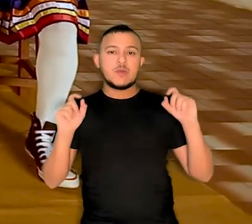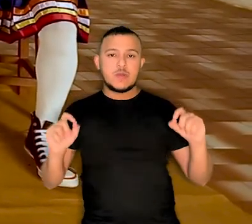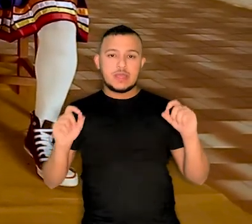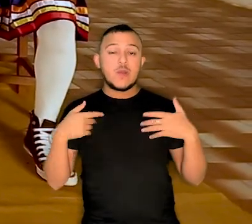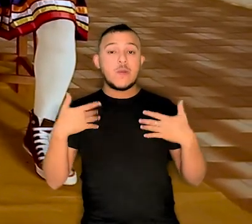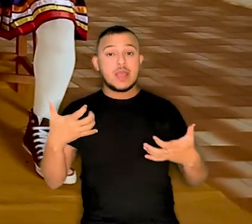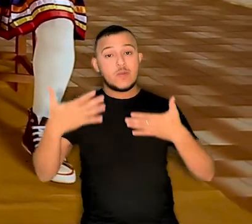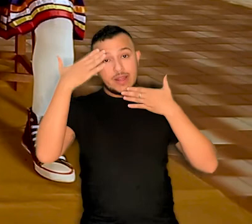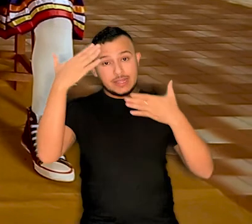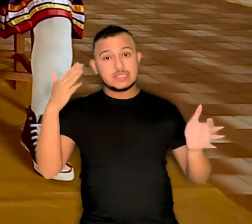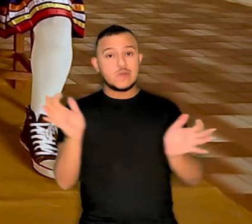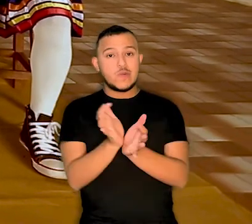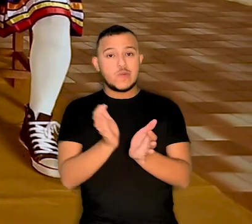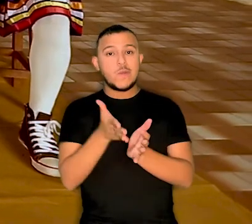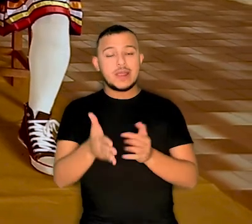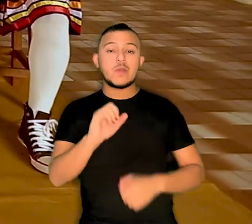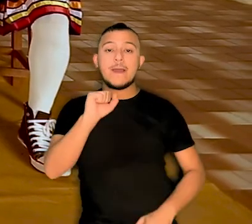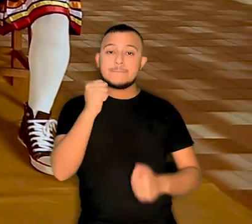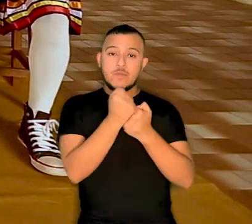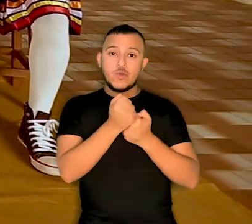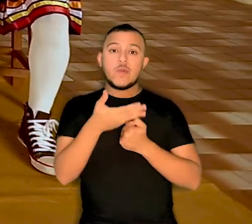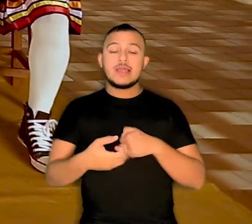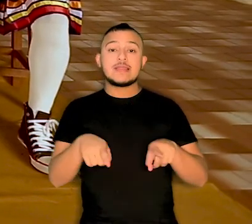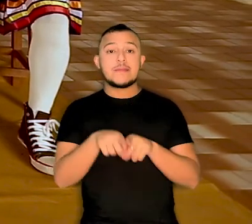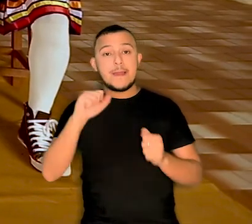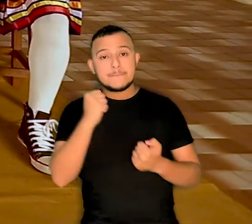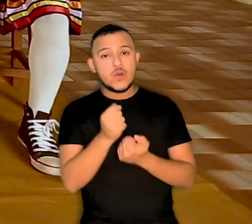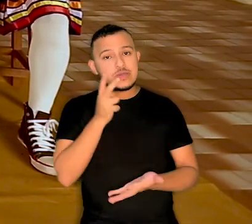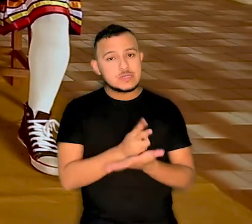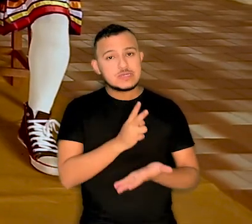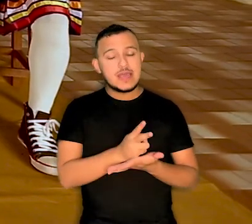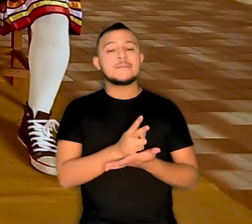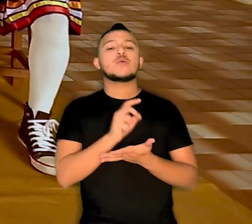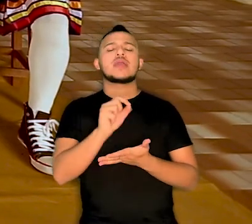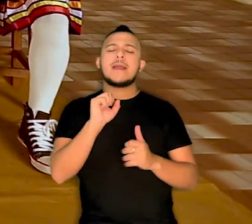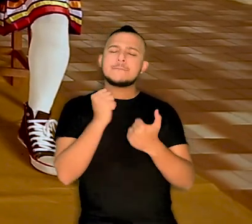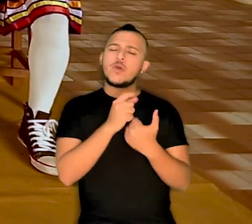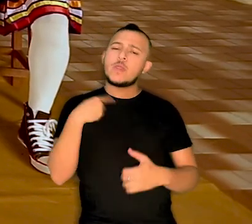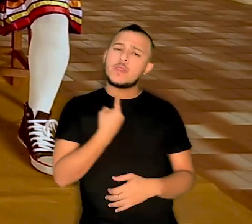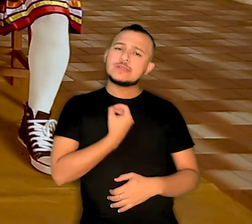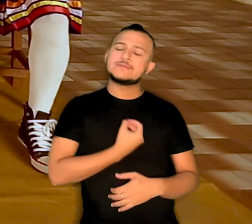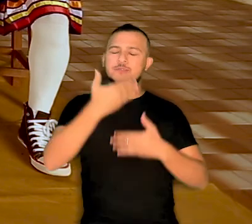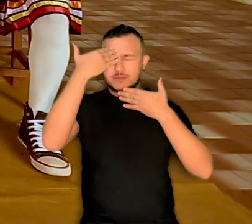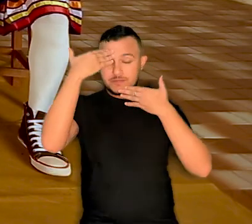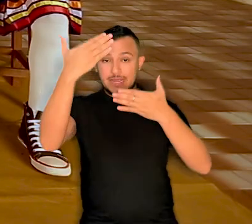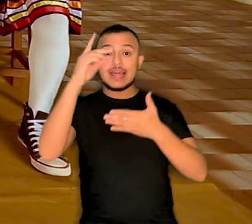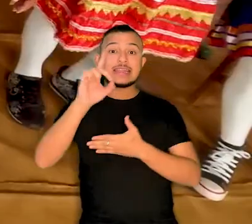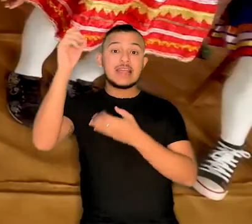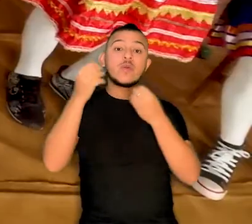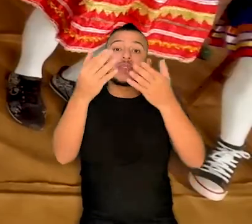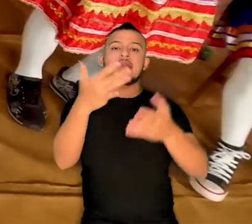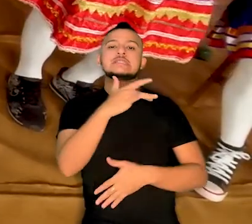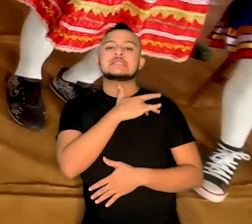Quero agradecer a este grupo que nos apoiou tanto, que nos apoia, não só agora, mas sempre nos apoia. Muito obrigado, que Deus dê